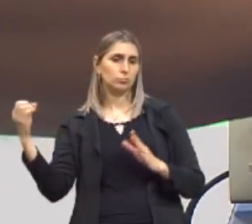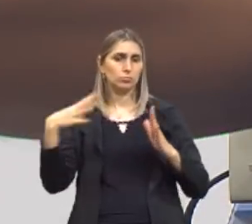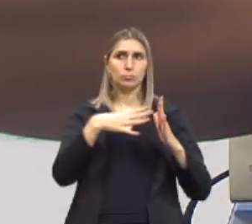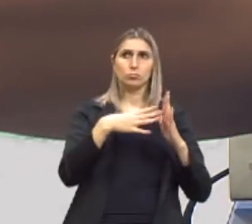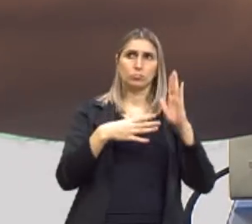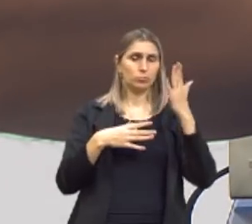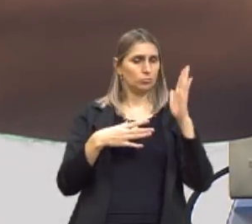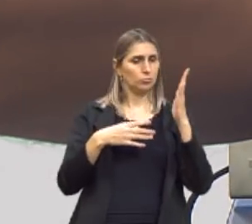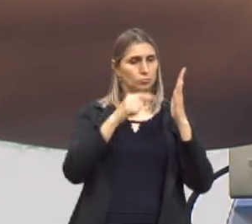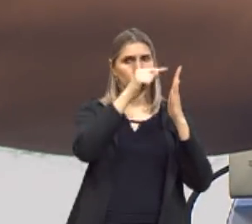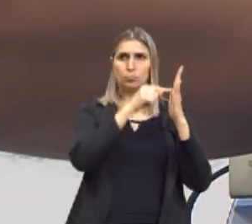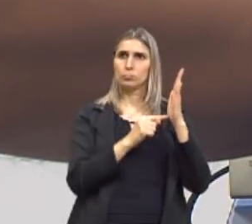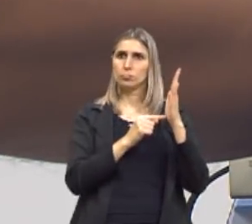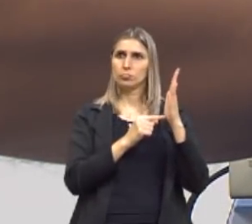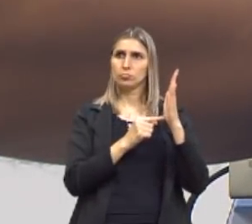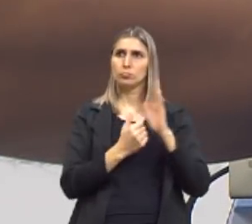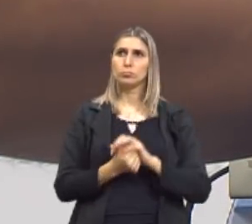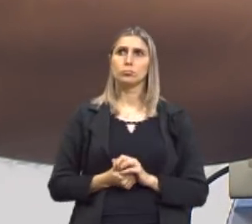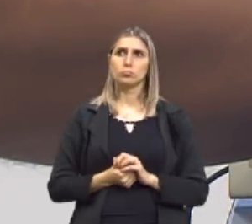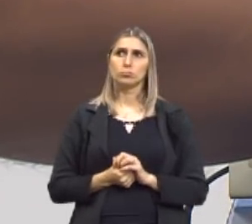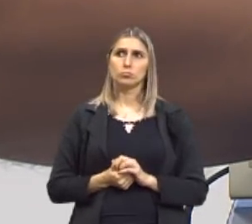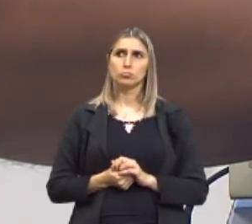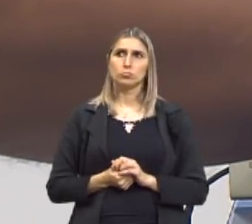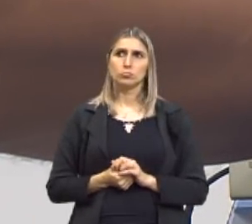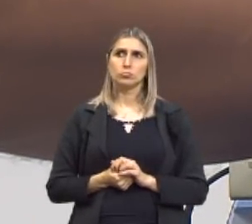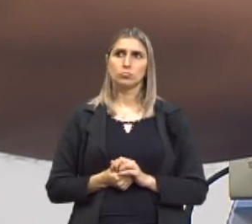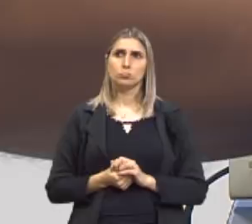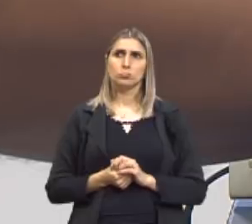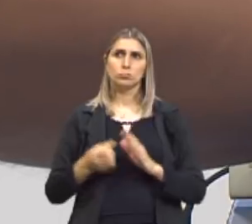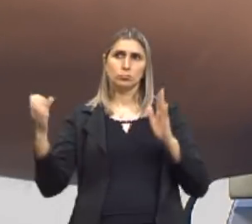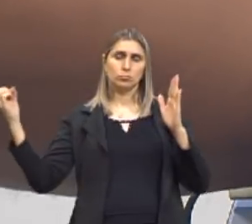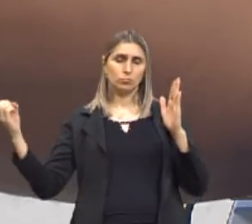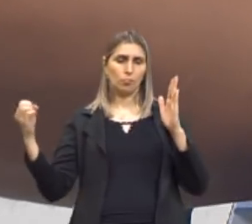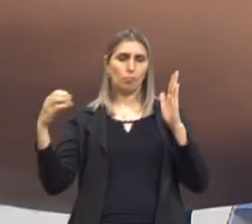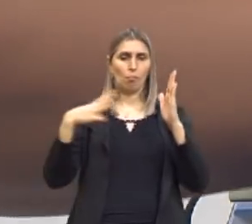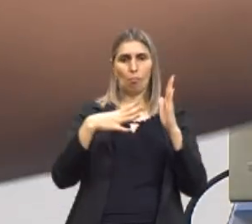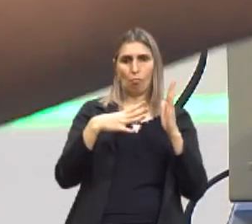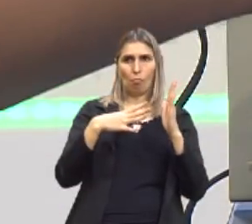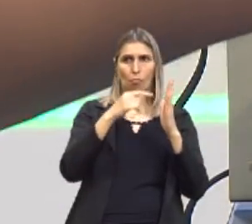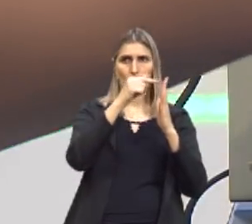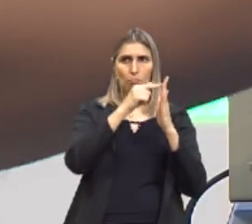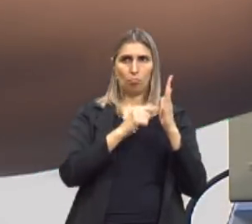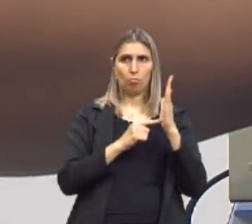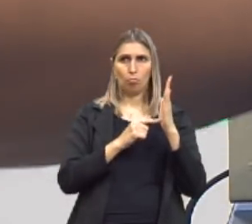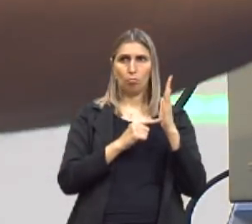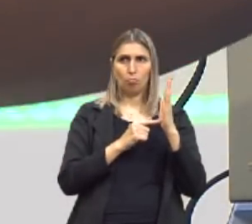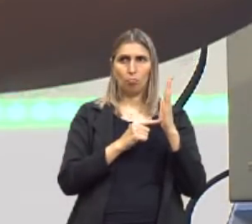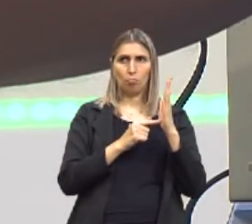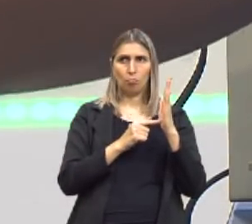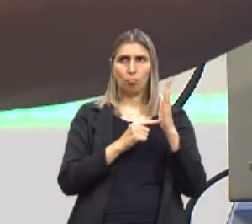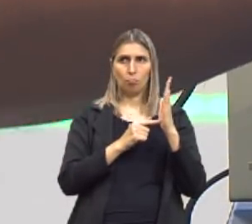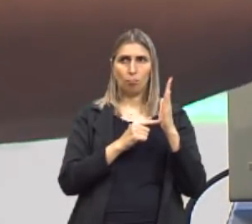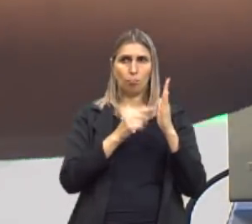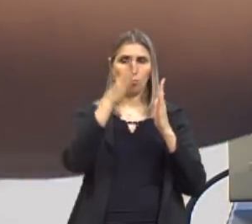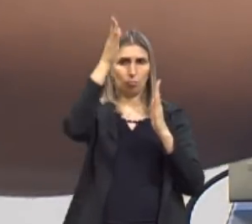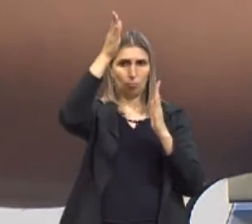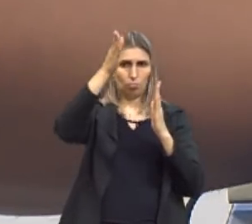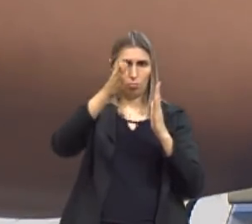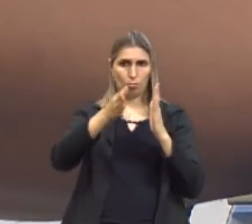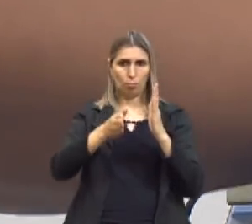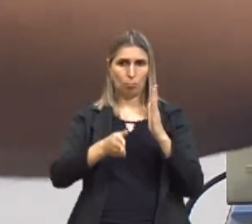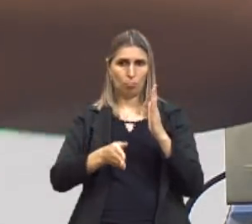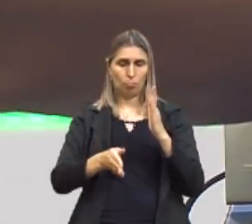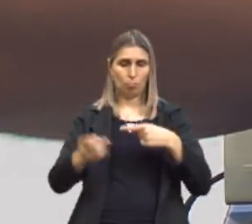espelhinho está aqui. Então, esse feixe de laser aqui vai incidir aqui. A normal está formando